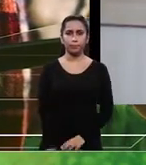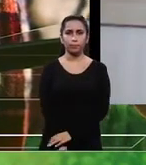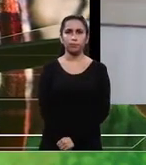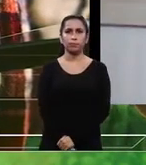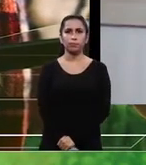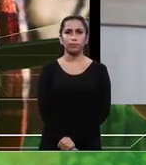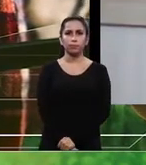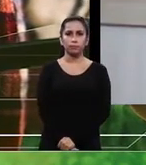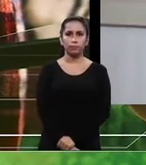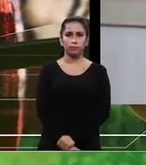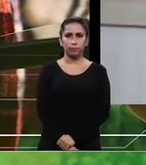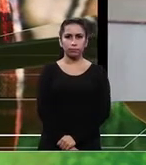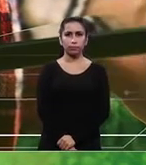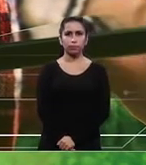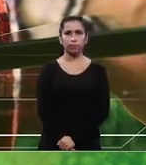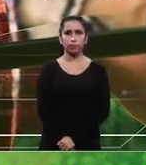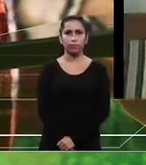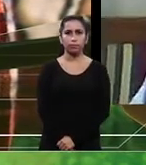Bom,